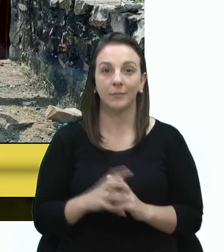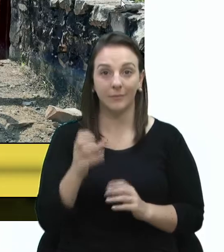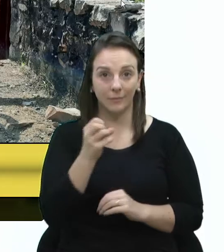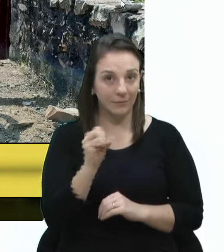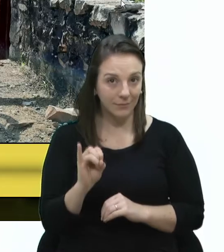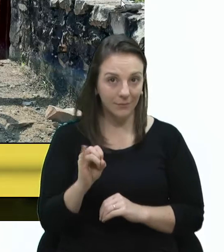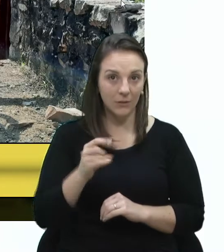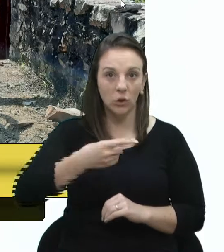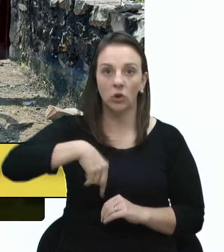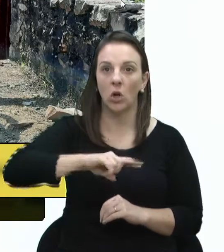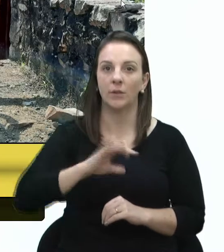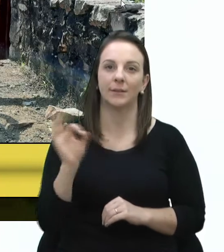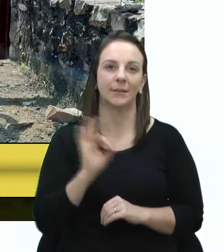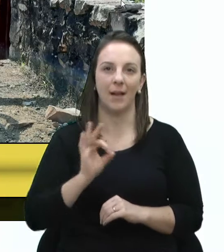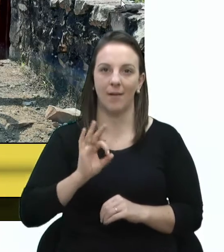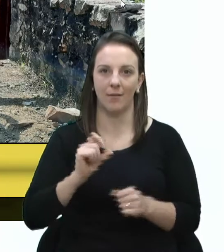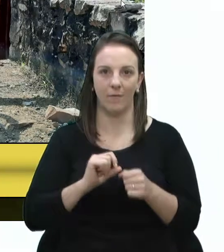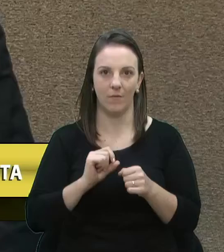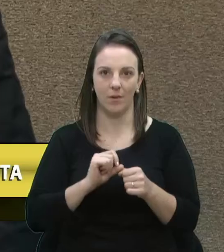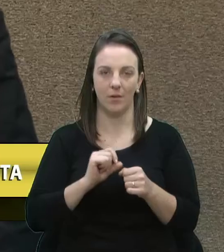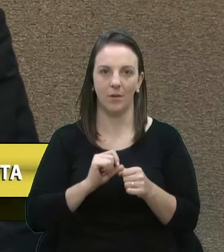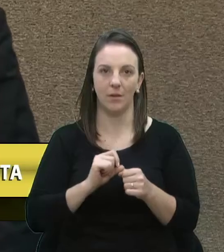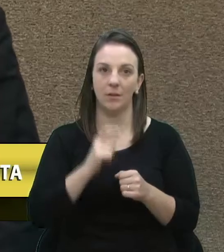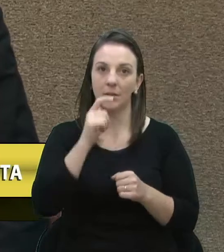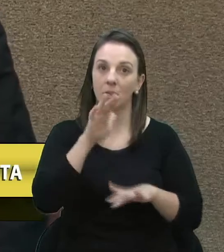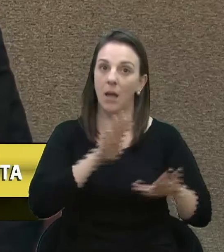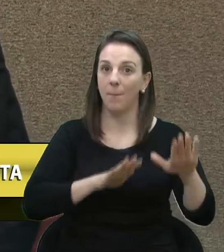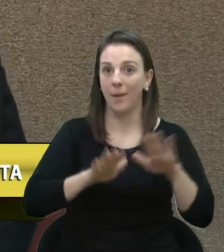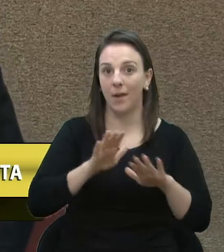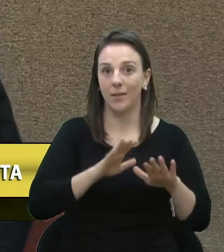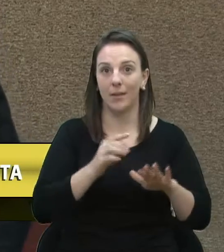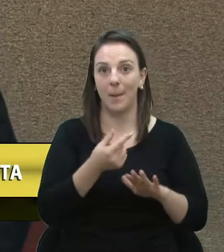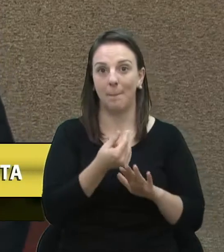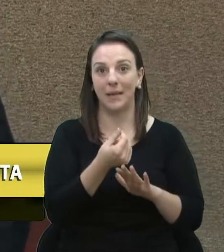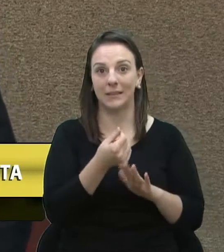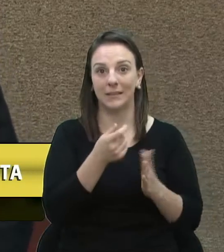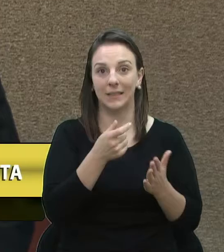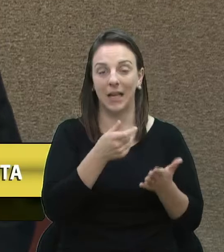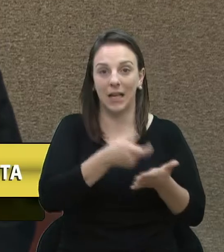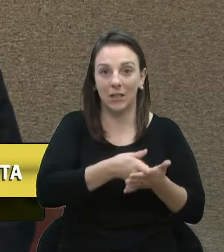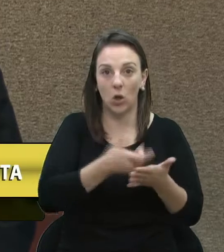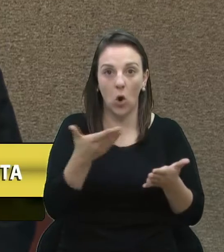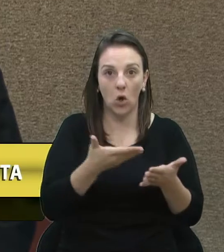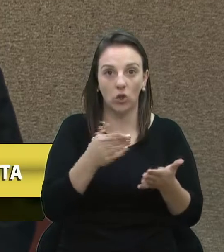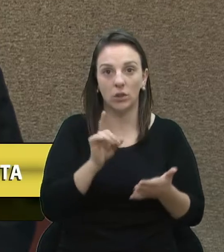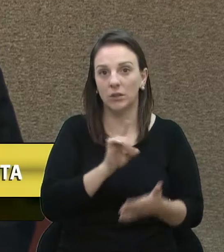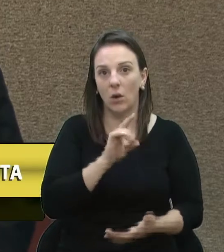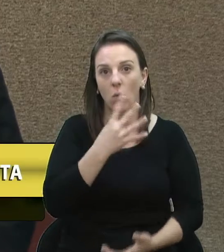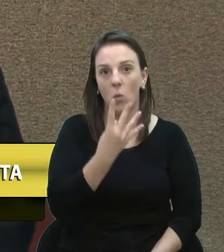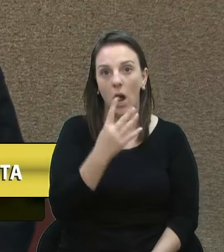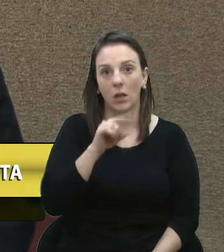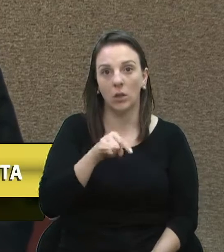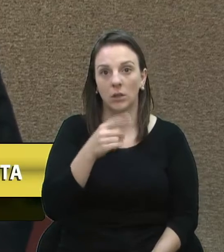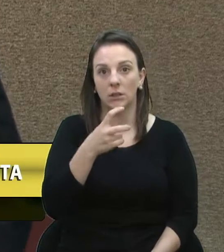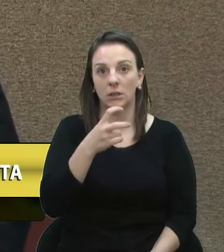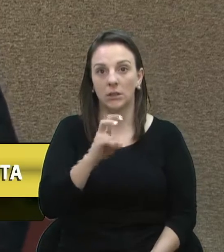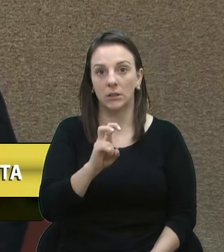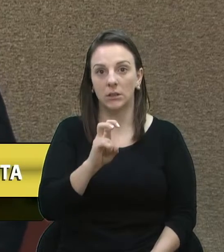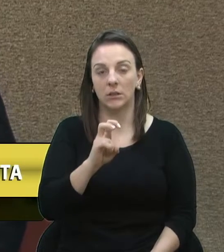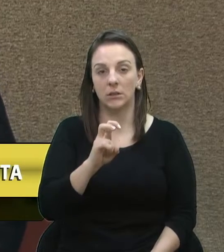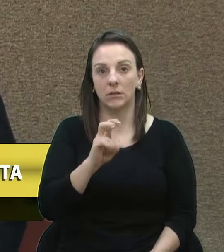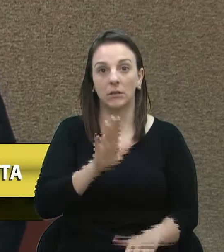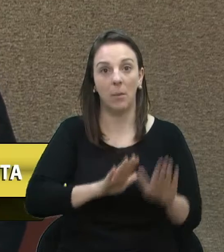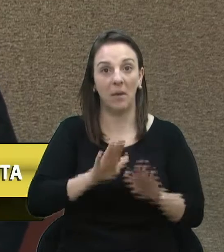tivéssemos feito aquilo, talvez a passagem hoje ela não iria para R$ 4,75. Talvez ela iria para R$